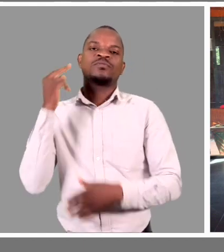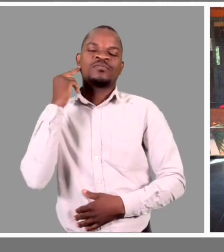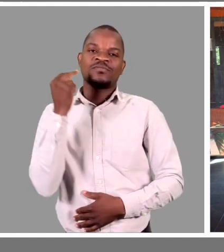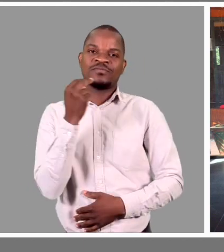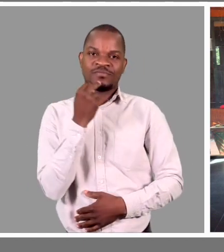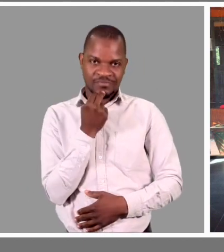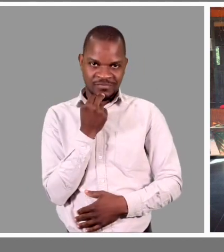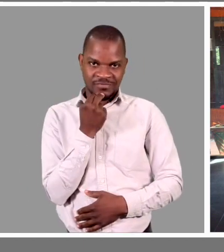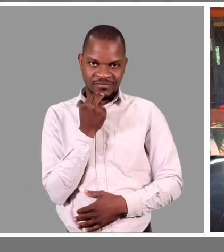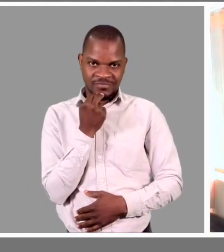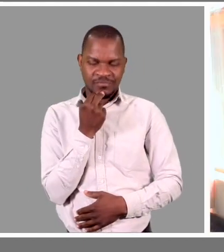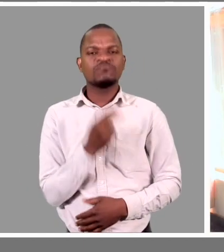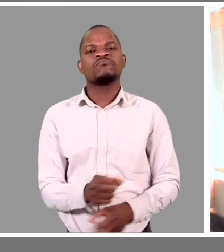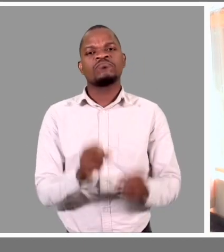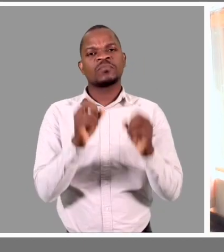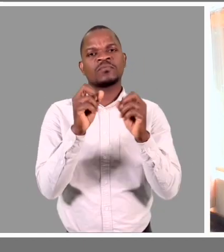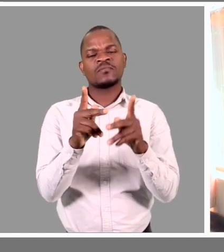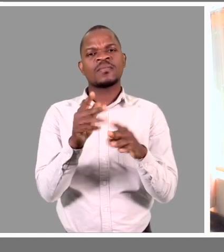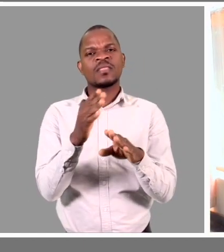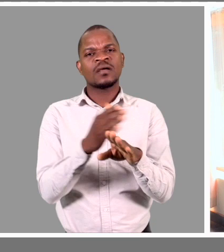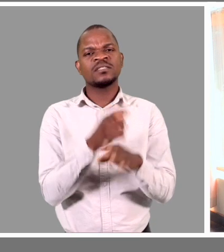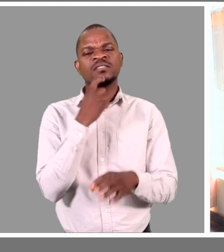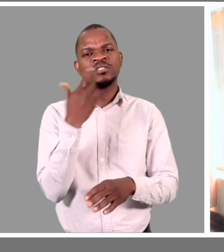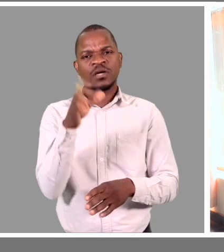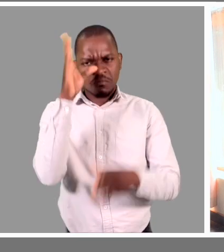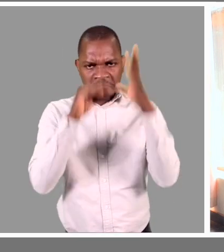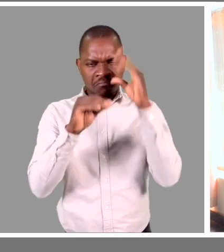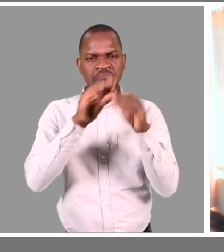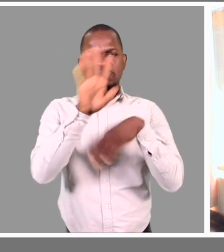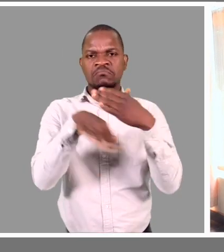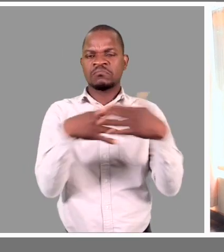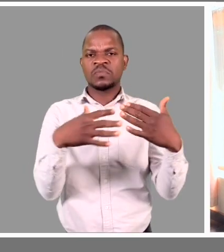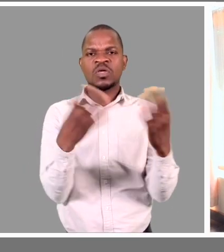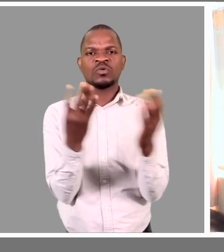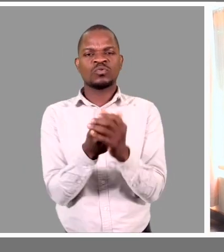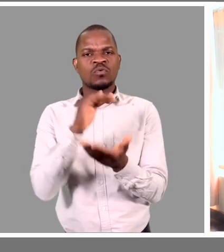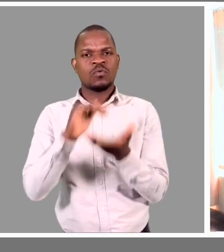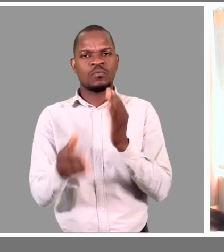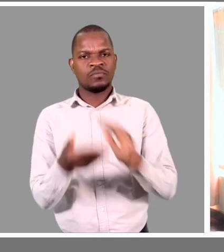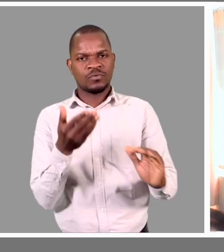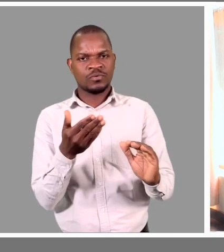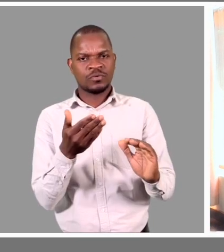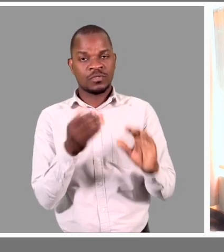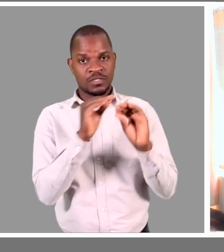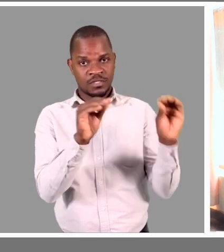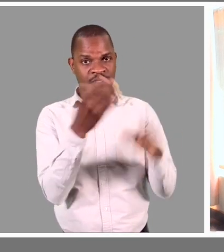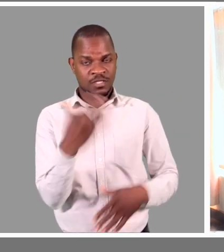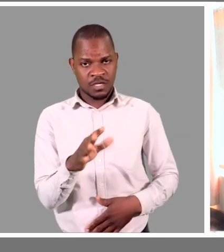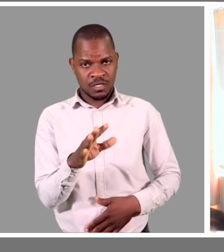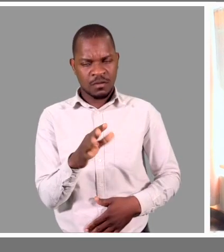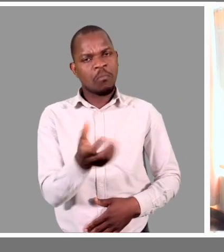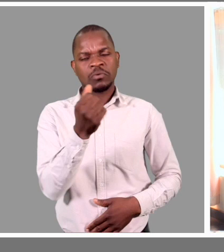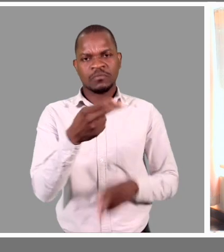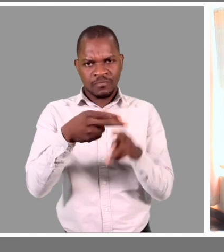deficiência auditiva. E disse aqui que aprendeu a língua de sinais com os professores que acabou de mencionar.